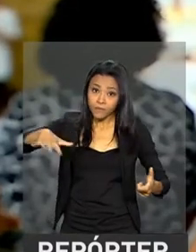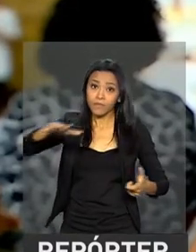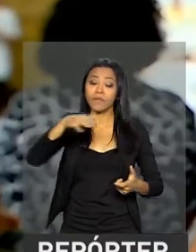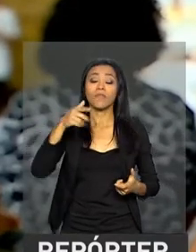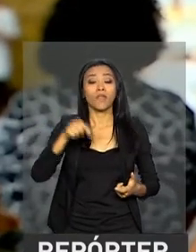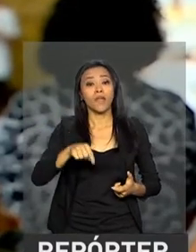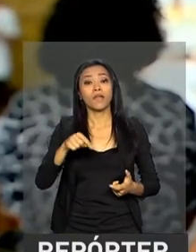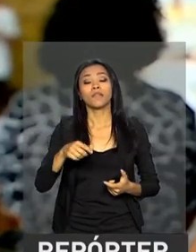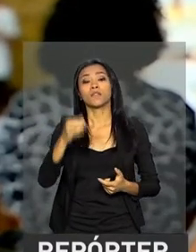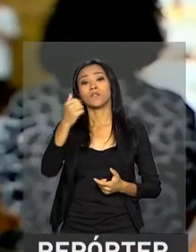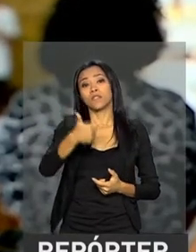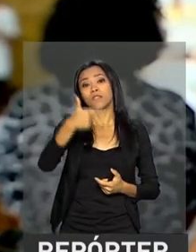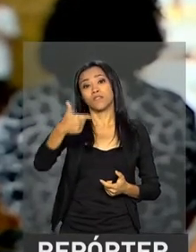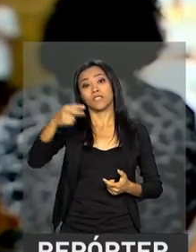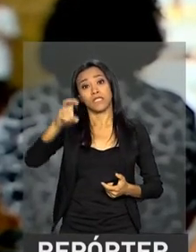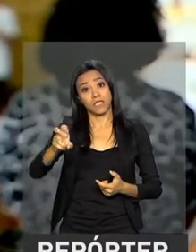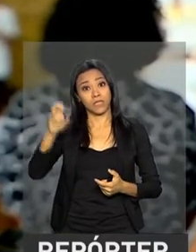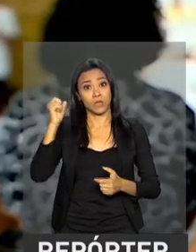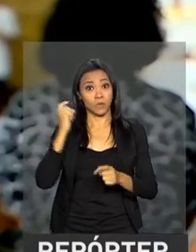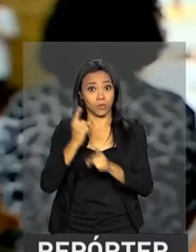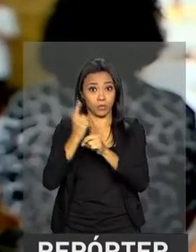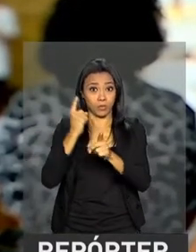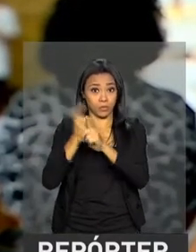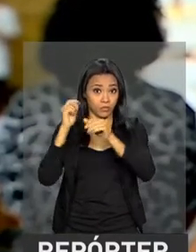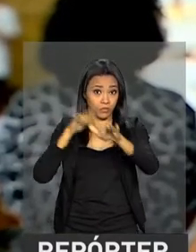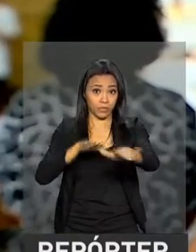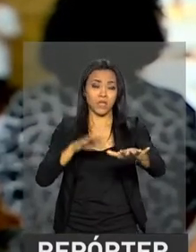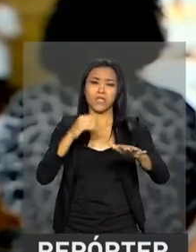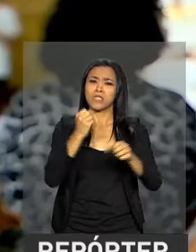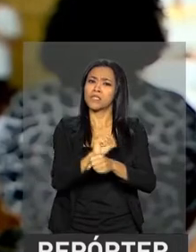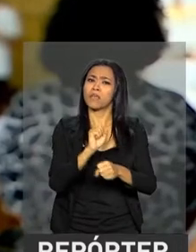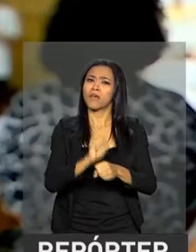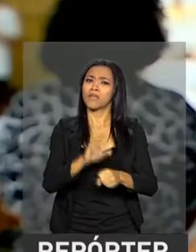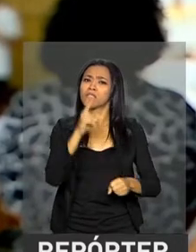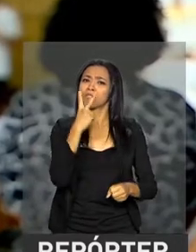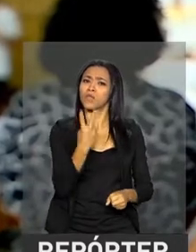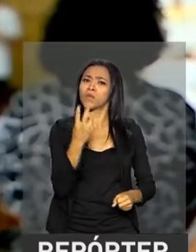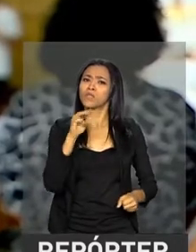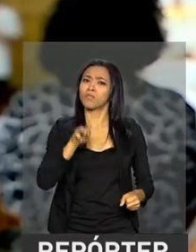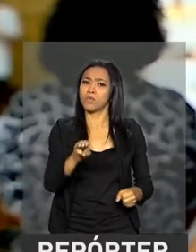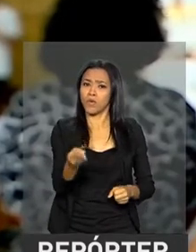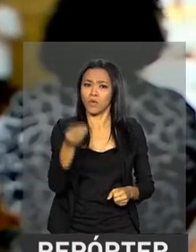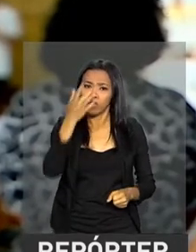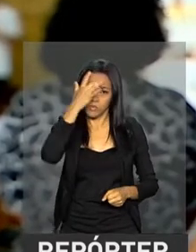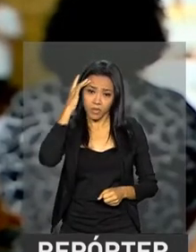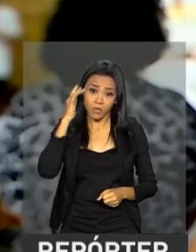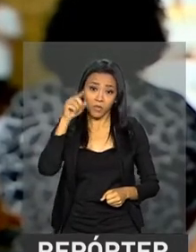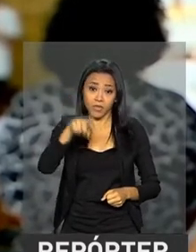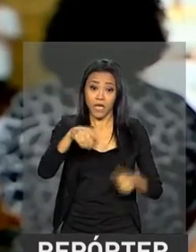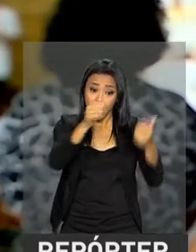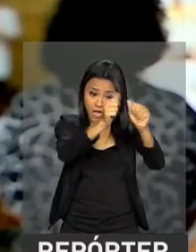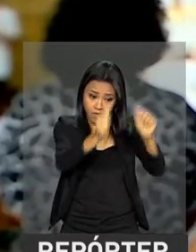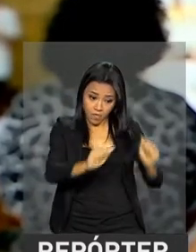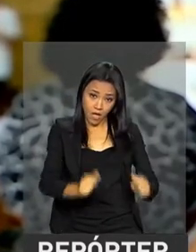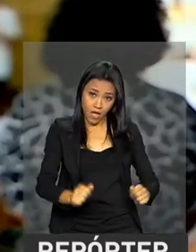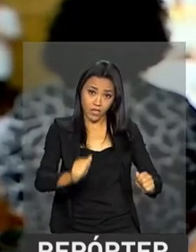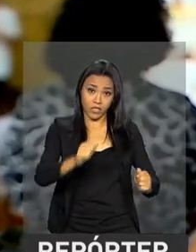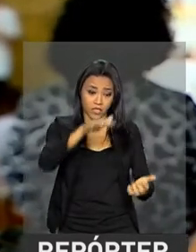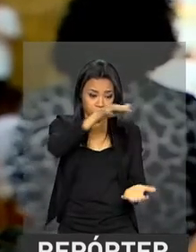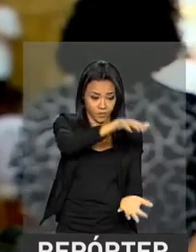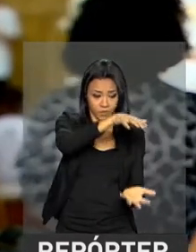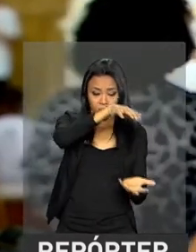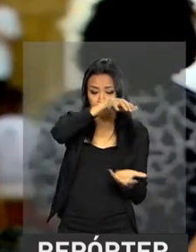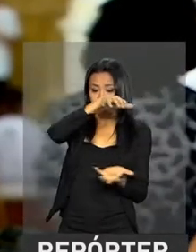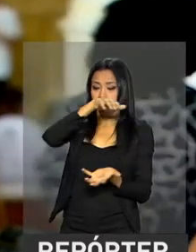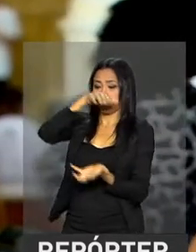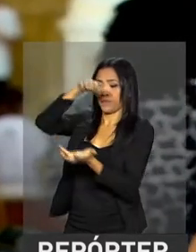225, é esperado um público de mais de 2 milhões de pessoas. No sábado, a imagem da santa deixa a Basílica do Santuário